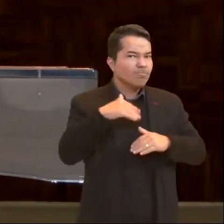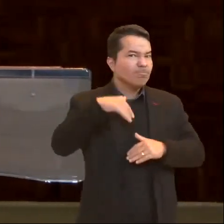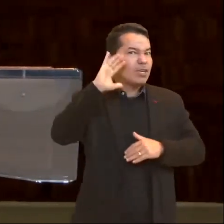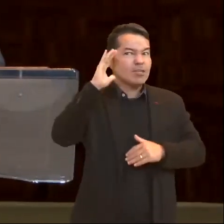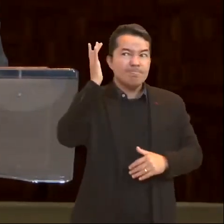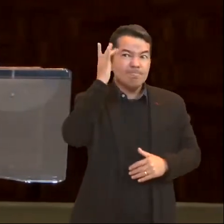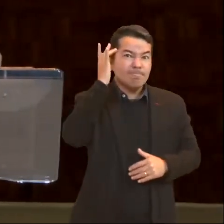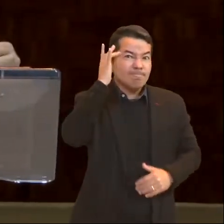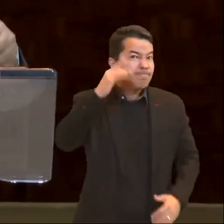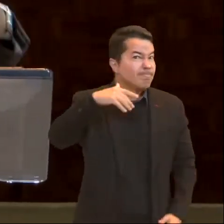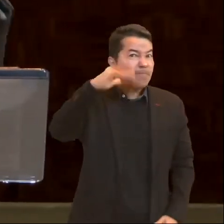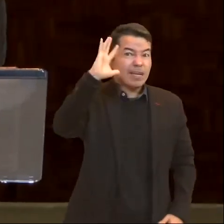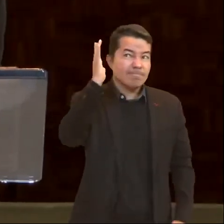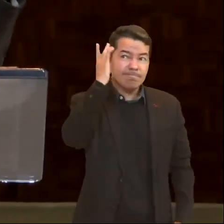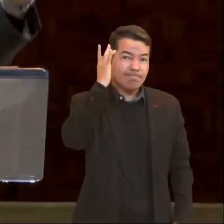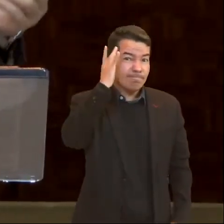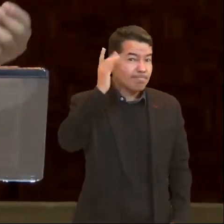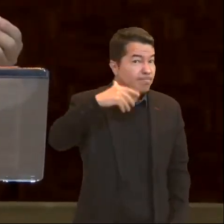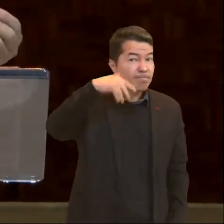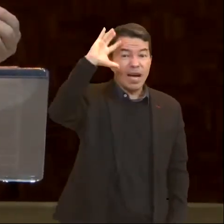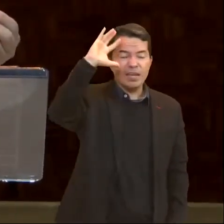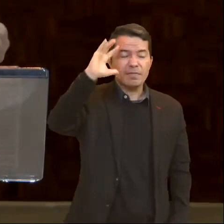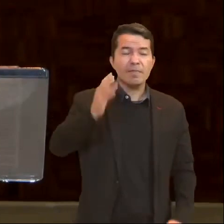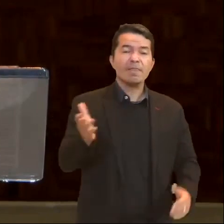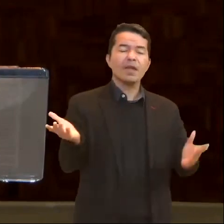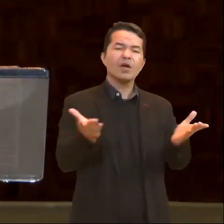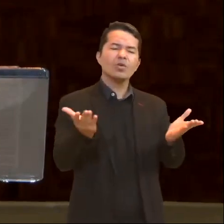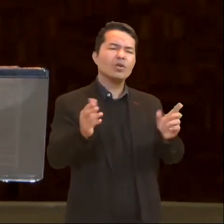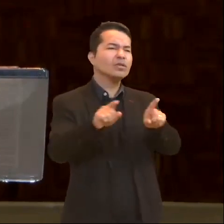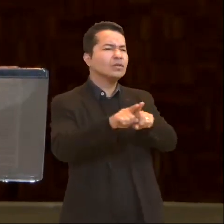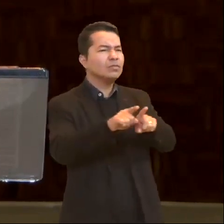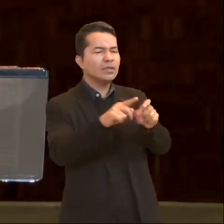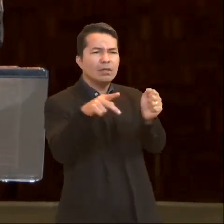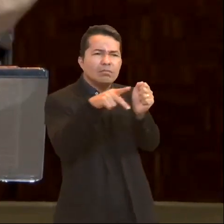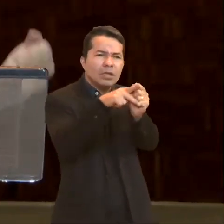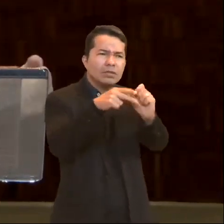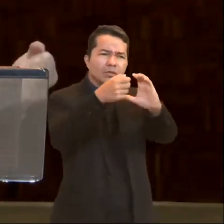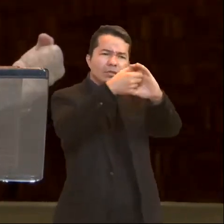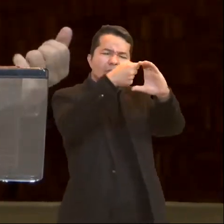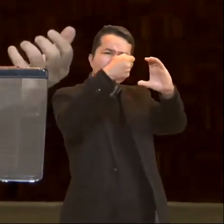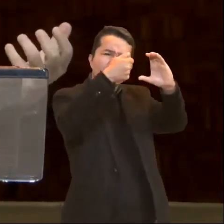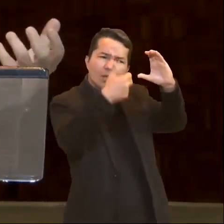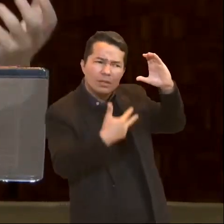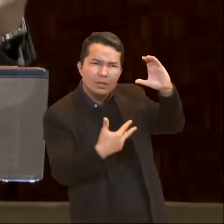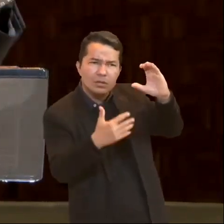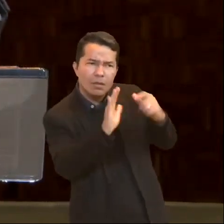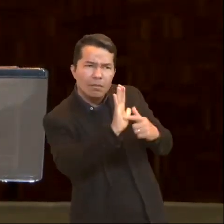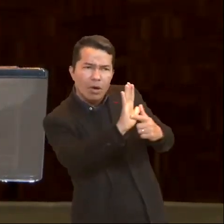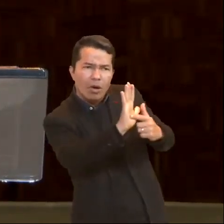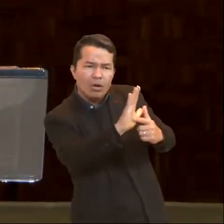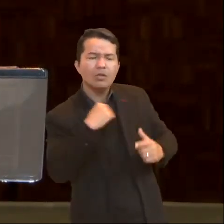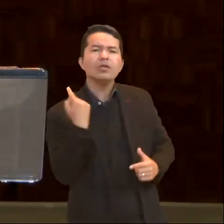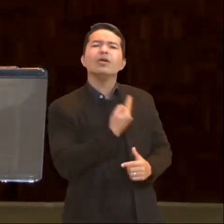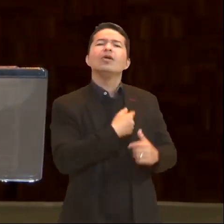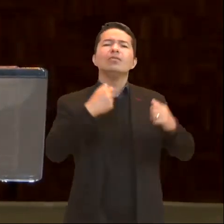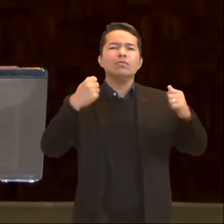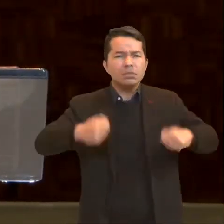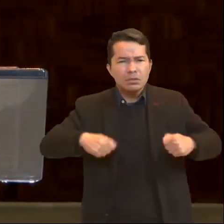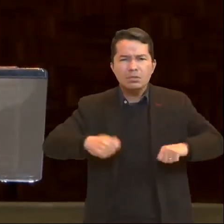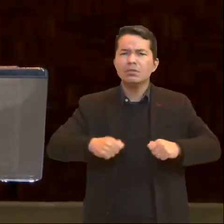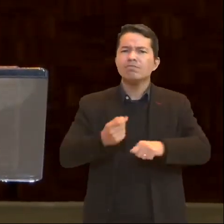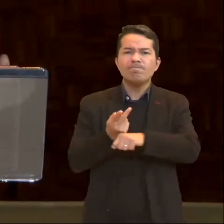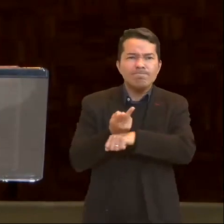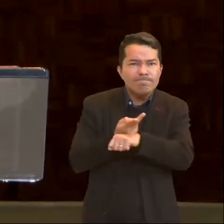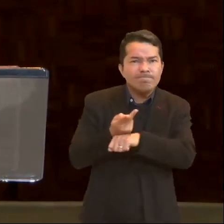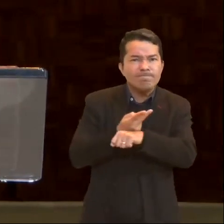Pedro nos dá algumas qualidades que a gente tem que buscar para que a gente possa crescer na